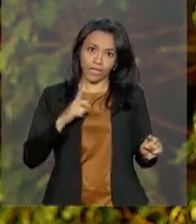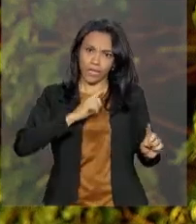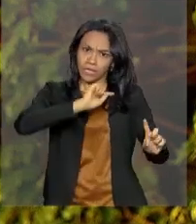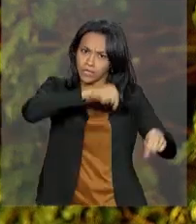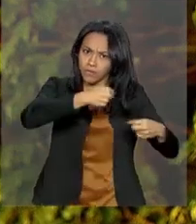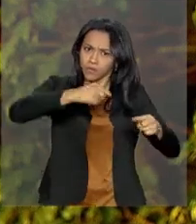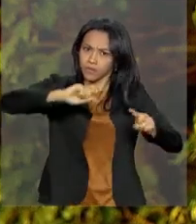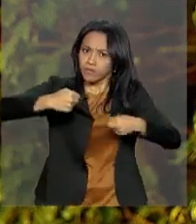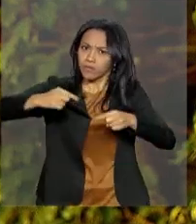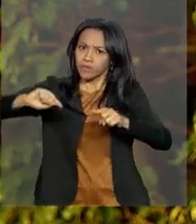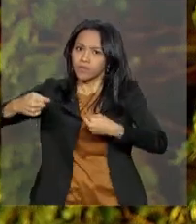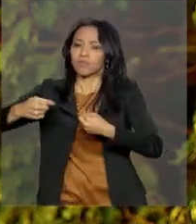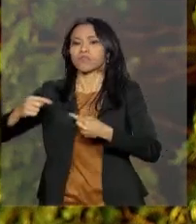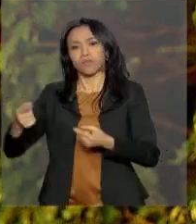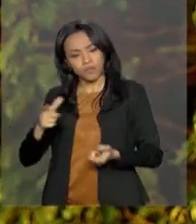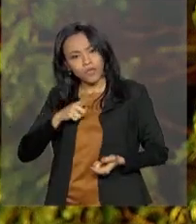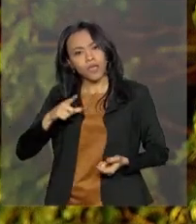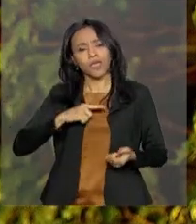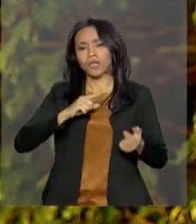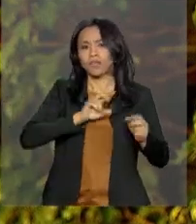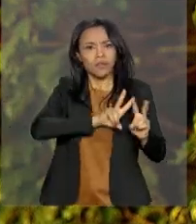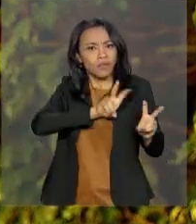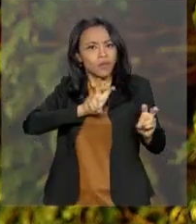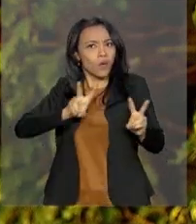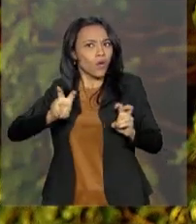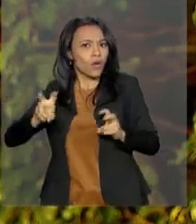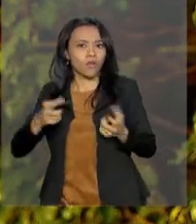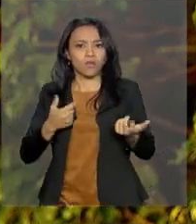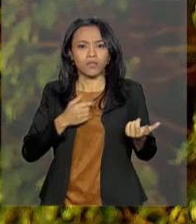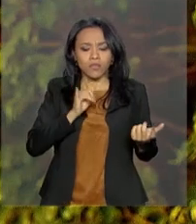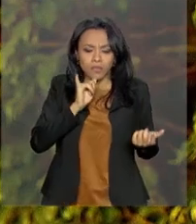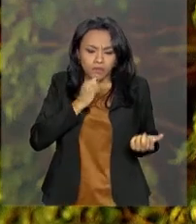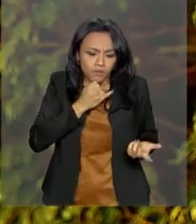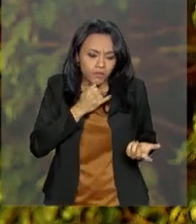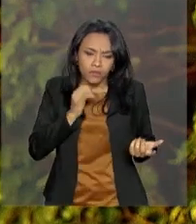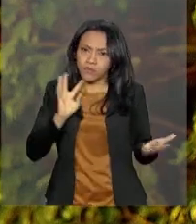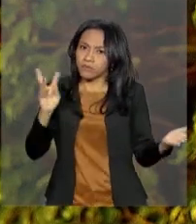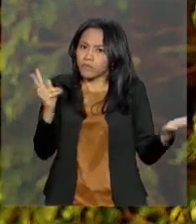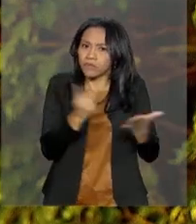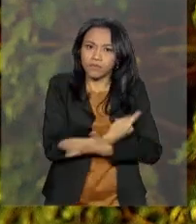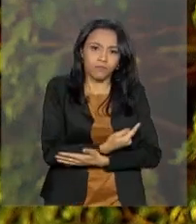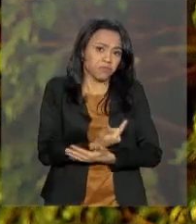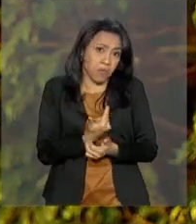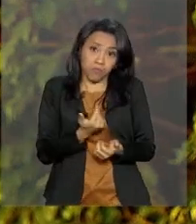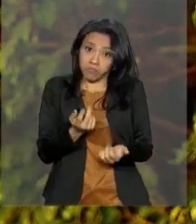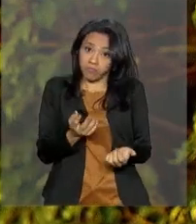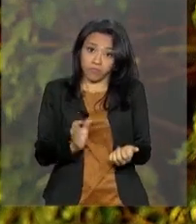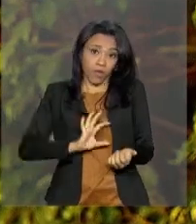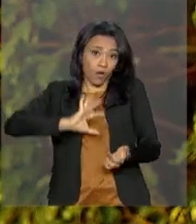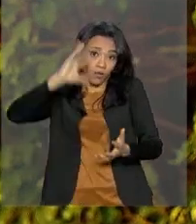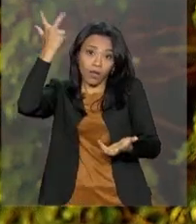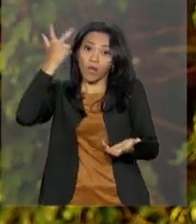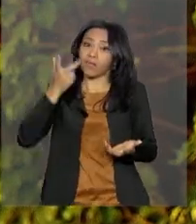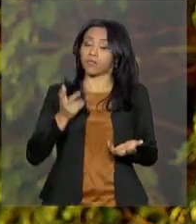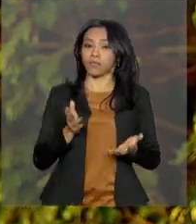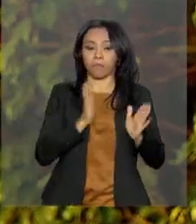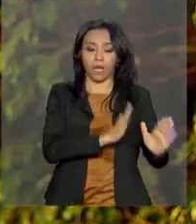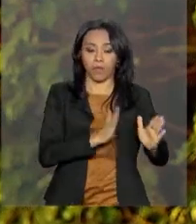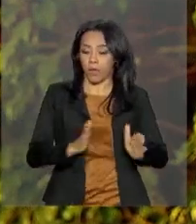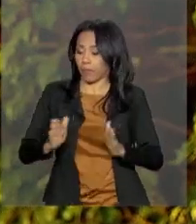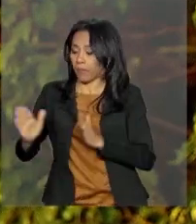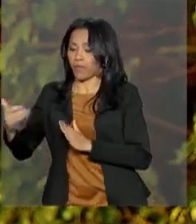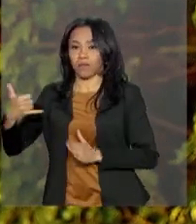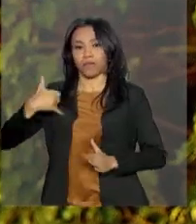nos trazem questões frustrações ea pessoa que está na